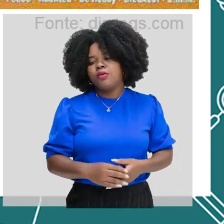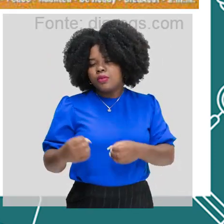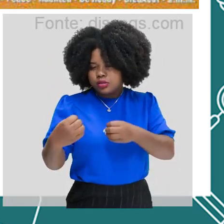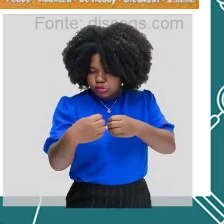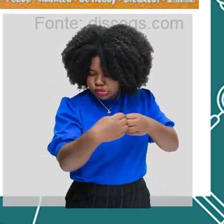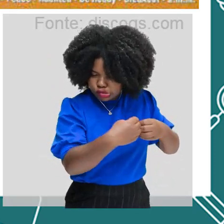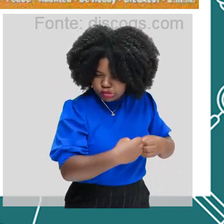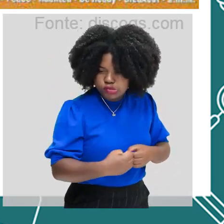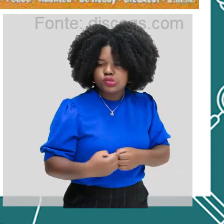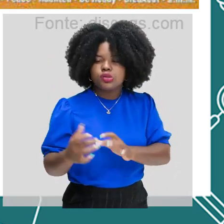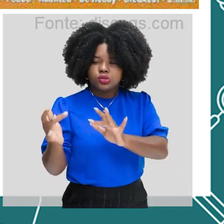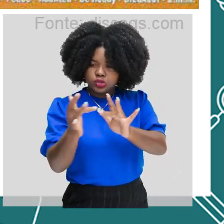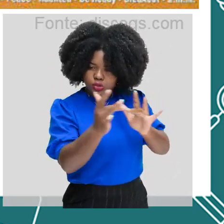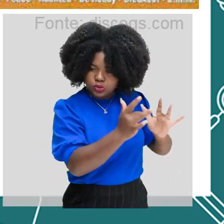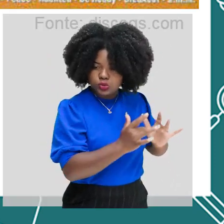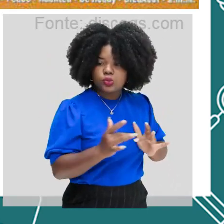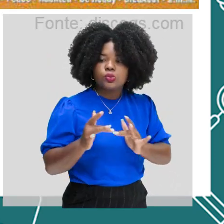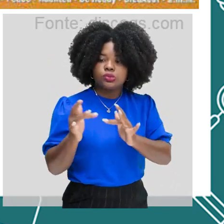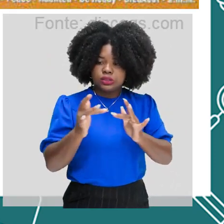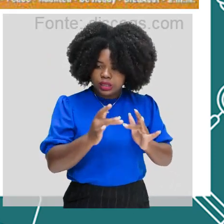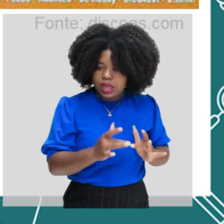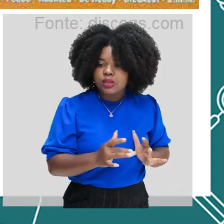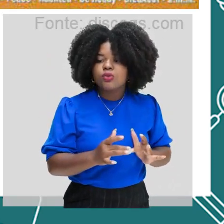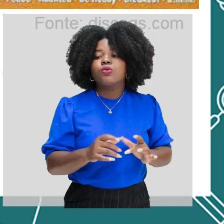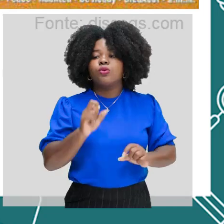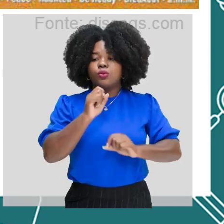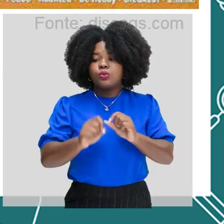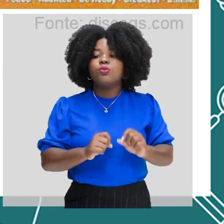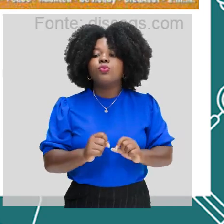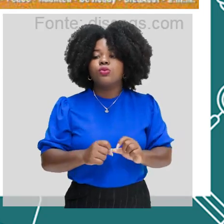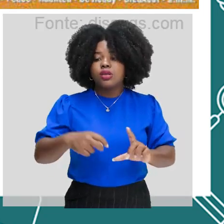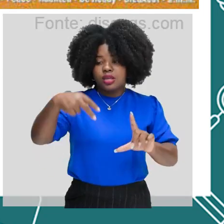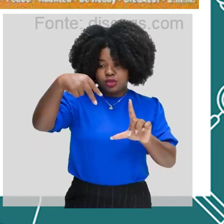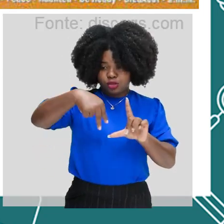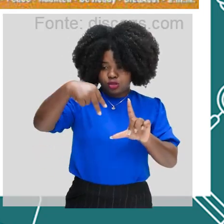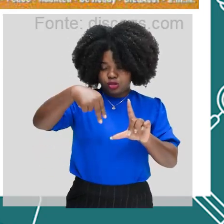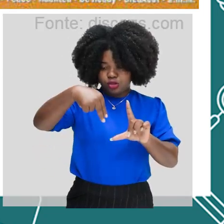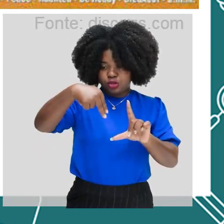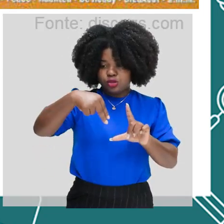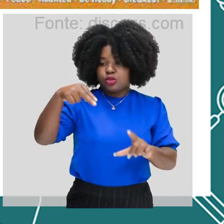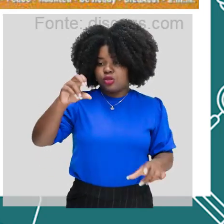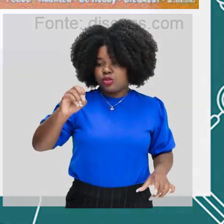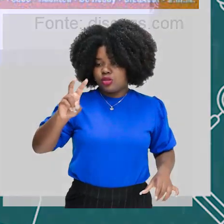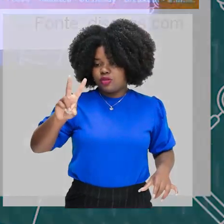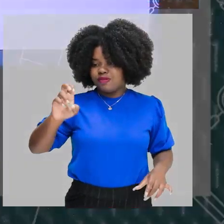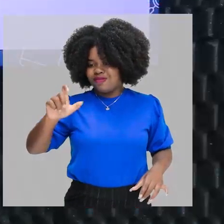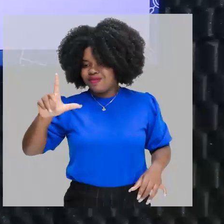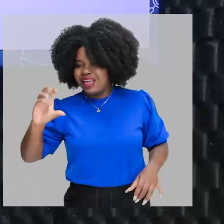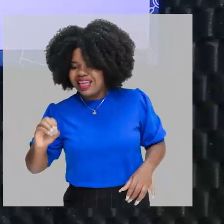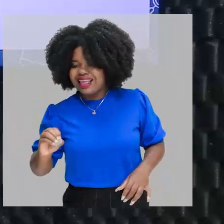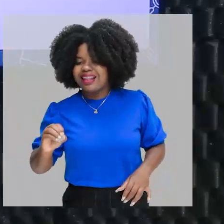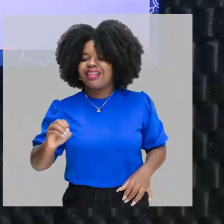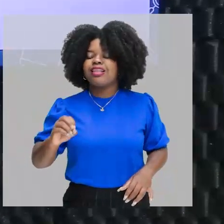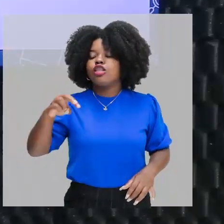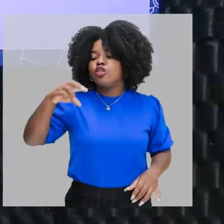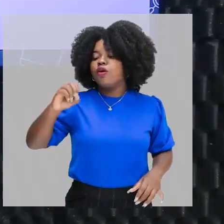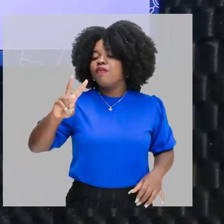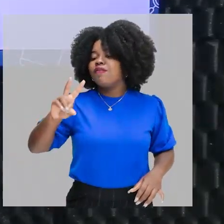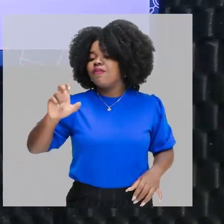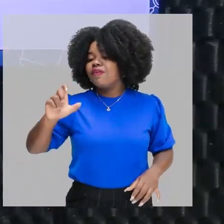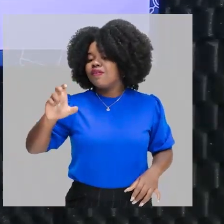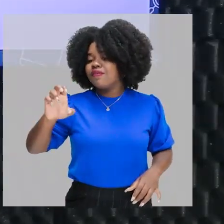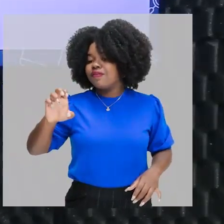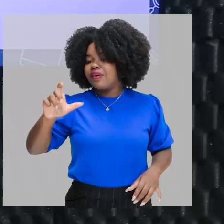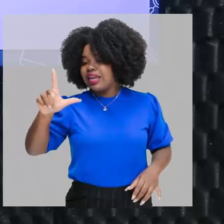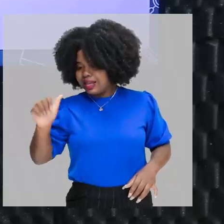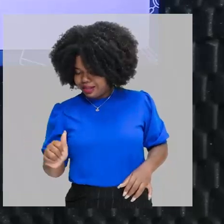proximidade com as trilhas sonoras de novelas, foi o Jimmy Cliff. As pessoas conhecem ele pelo nome artístico, né?